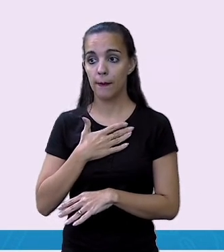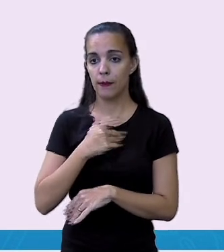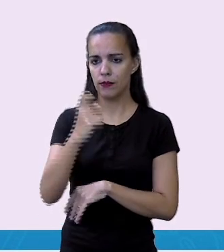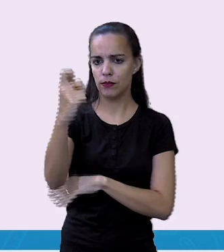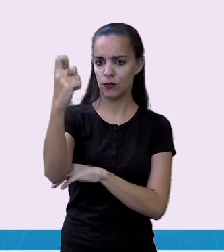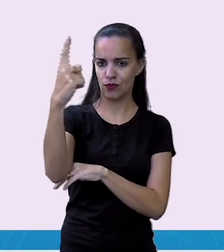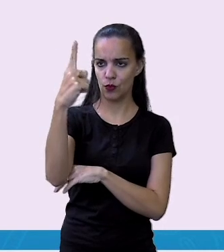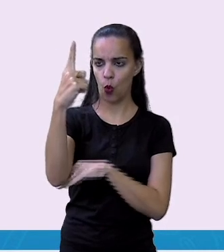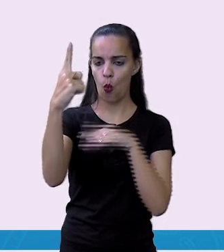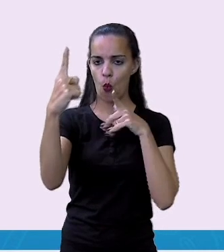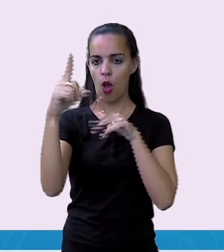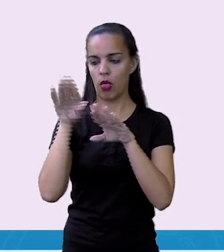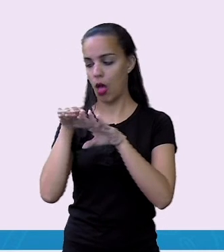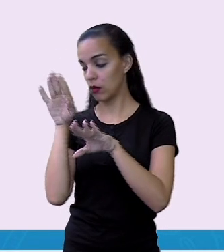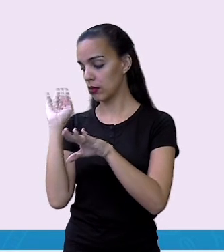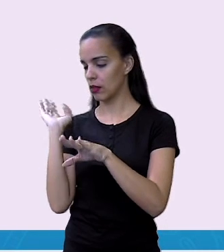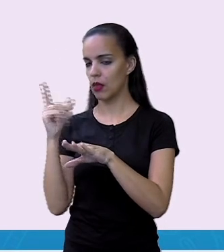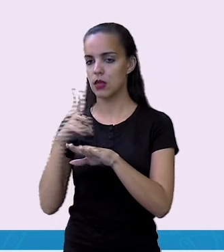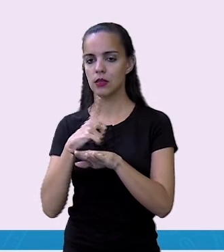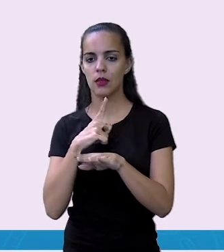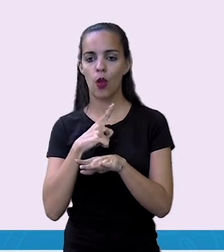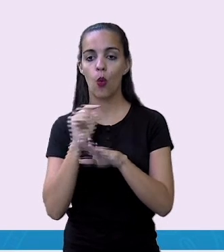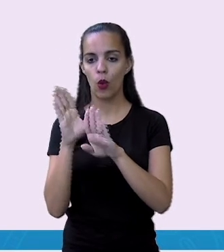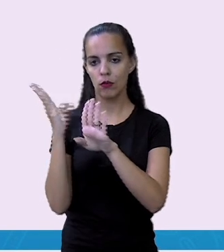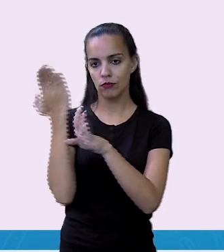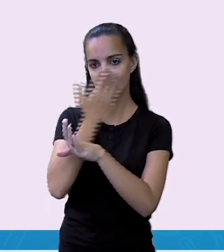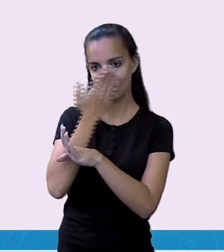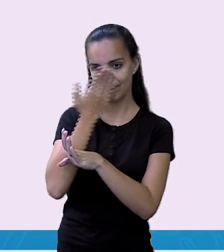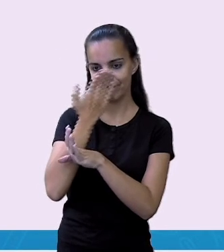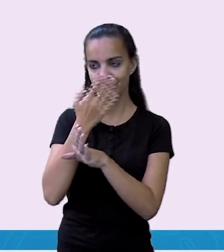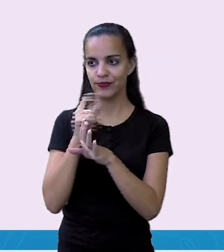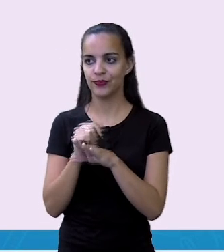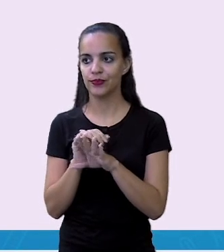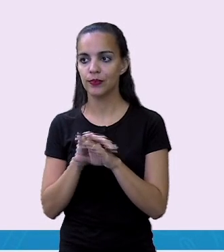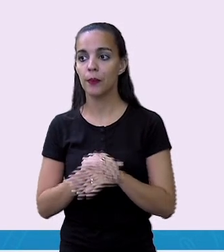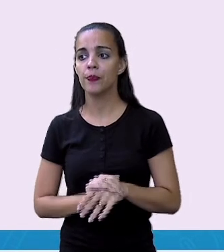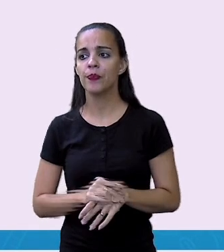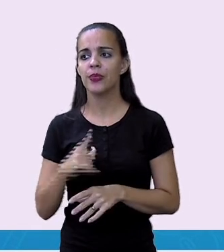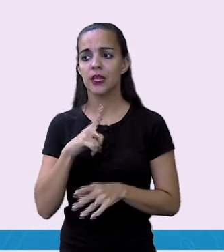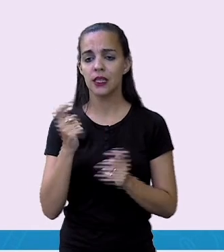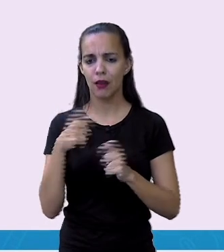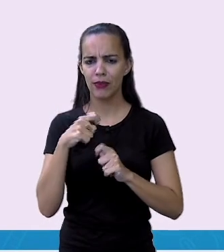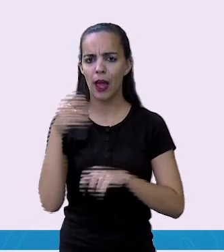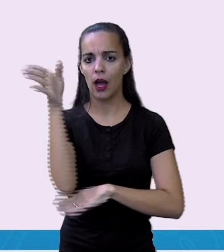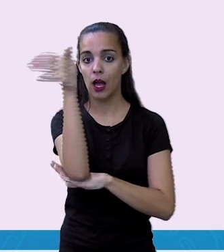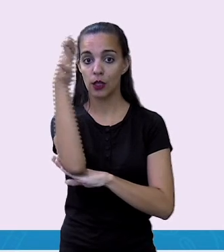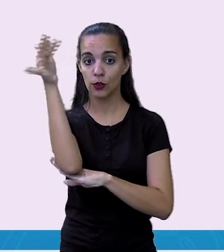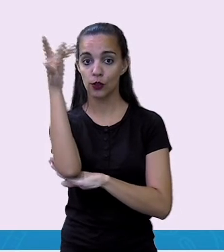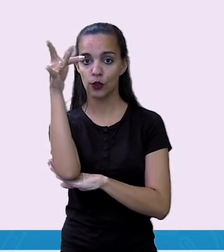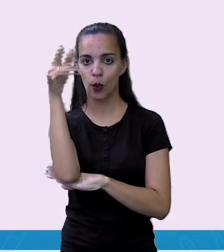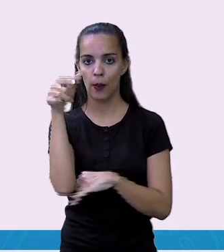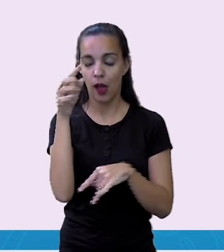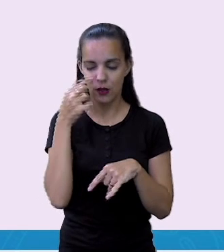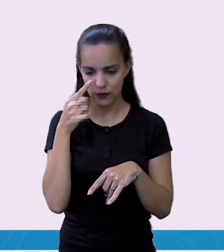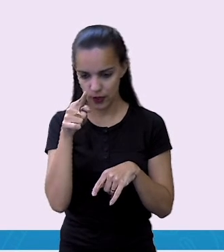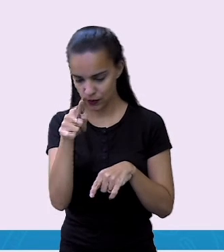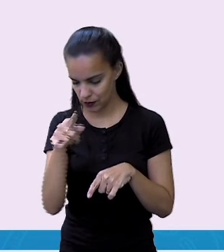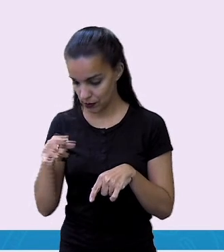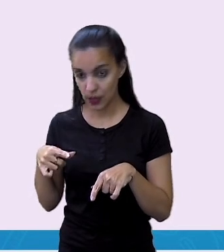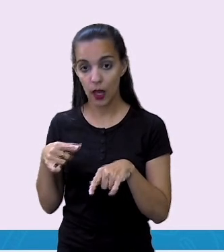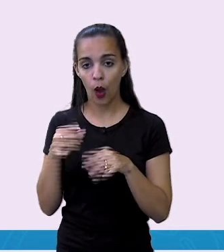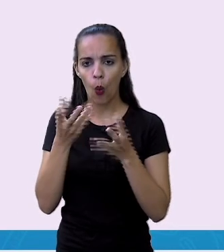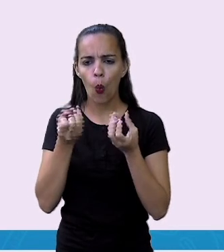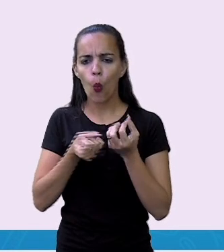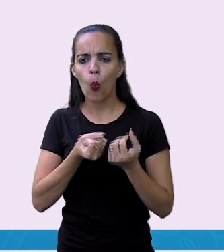2,6 metros. Aí eu vou pegar uma fita e vou medir a sombra do mastro, que vai dar